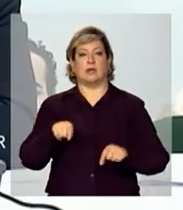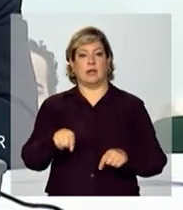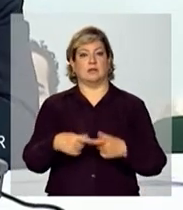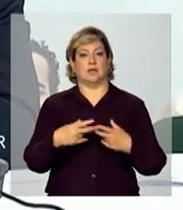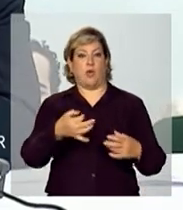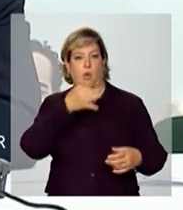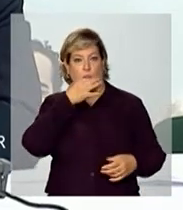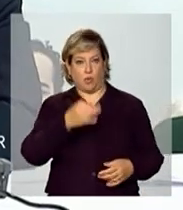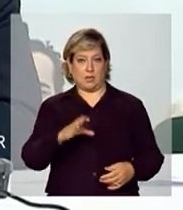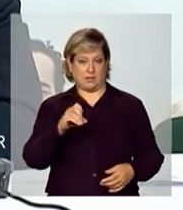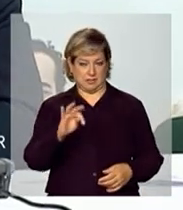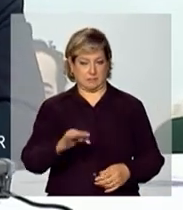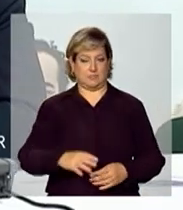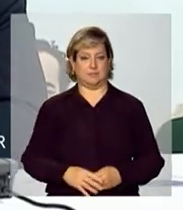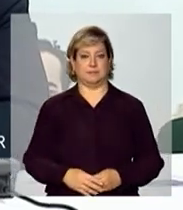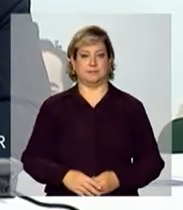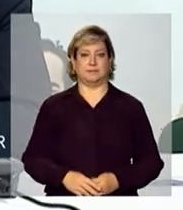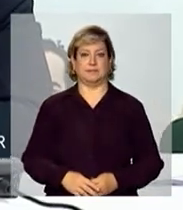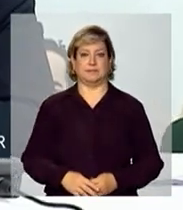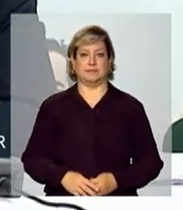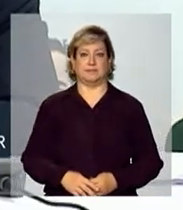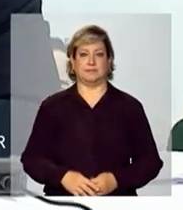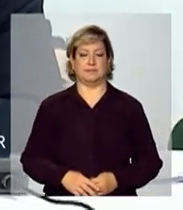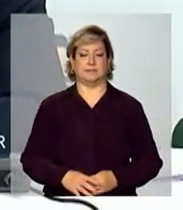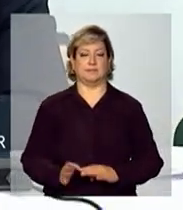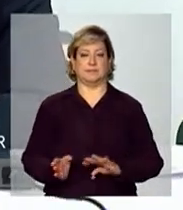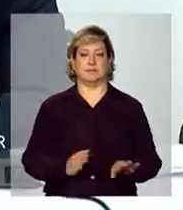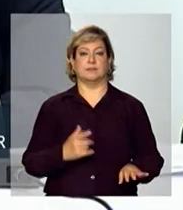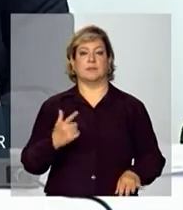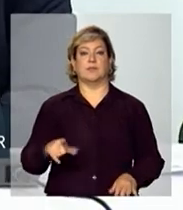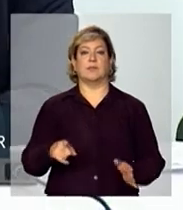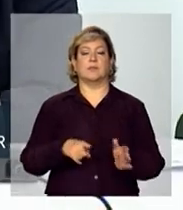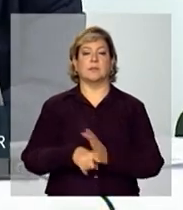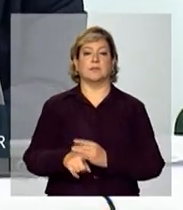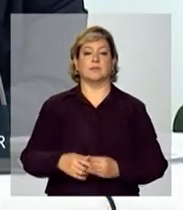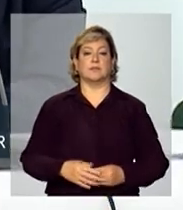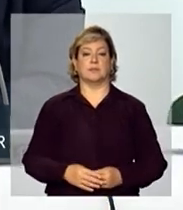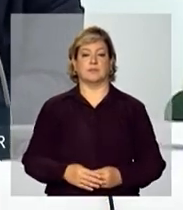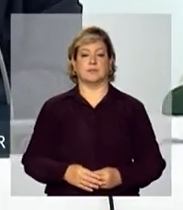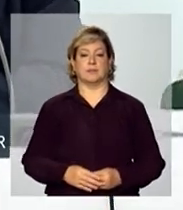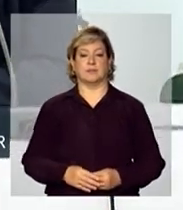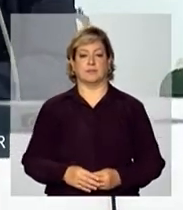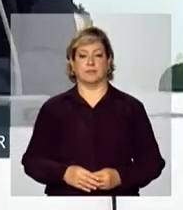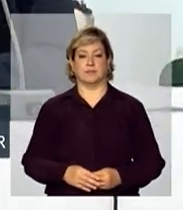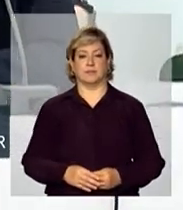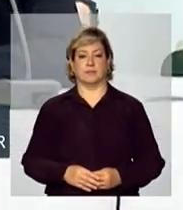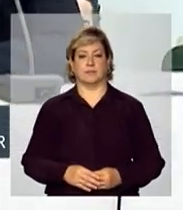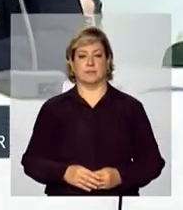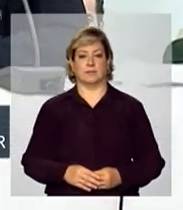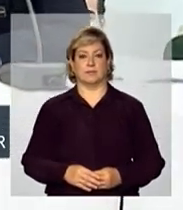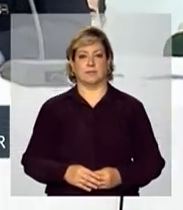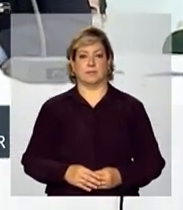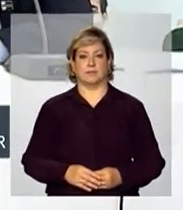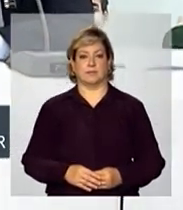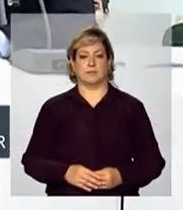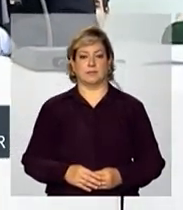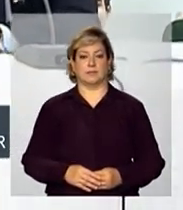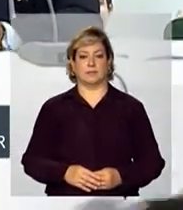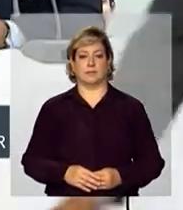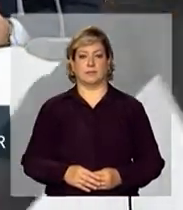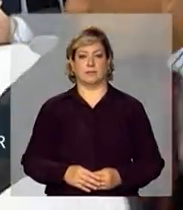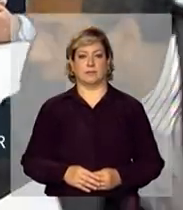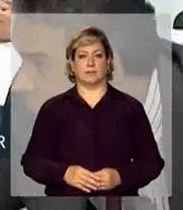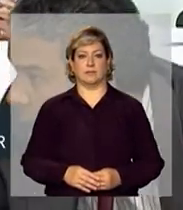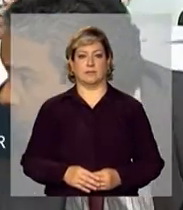opção e esse direito próxima pergunta aqui por favor antes não colocava coisas convergência digital